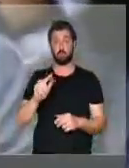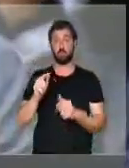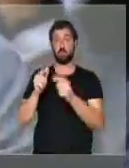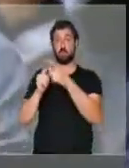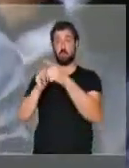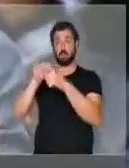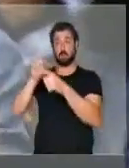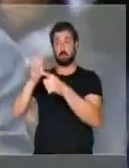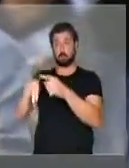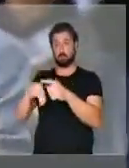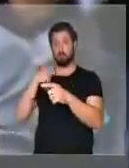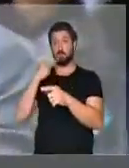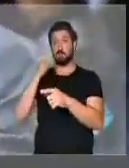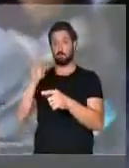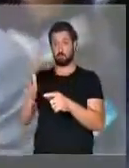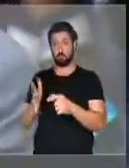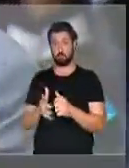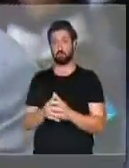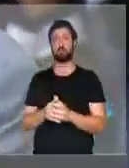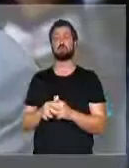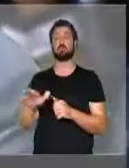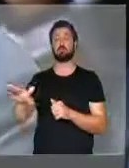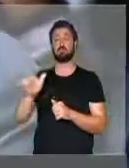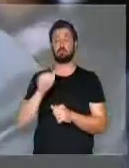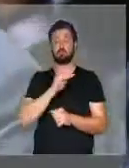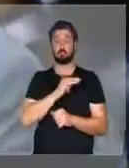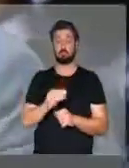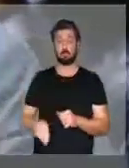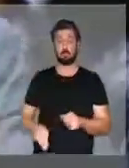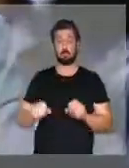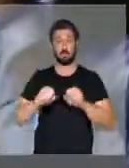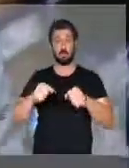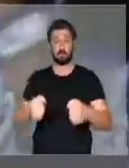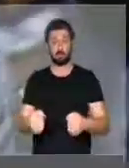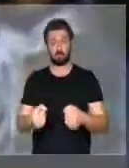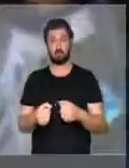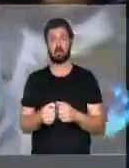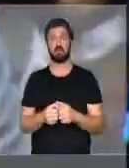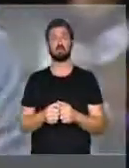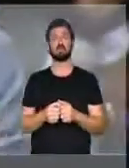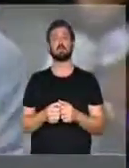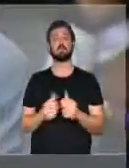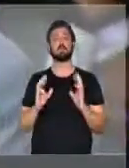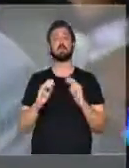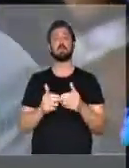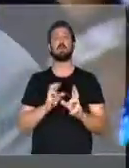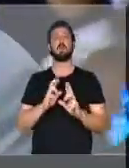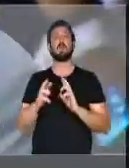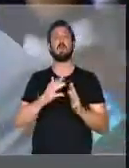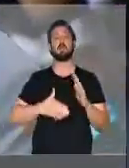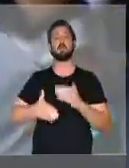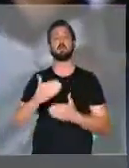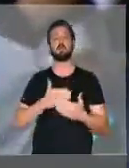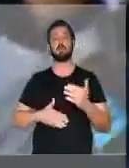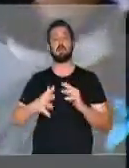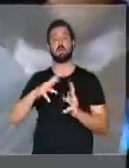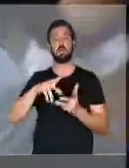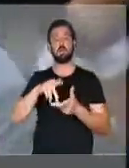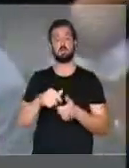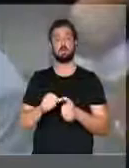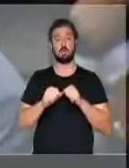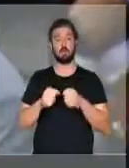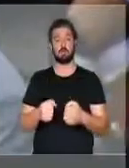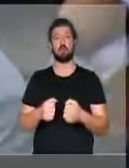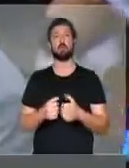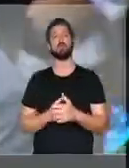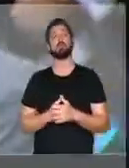deputado Ivan Valente, já faz uma convocação do ministro da Defesa na Comissão de Relações Exteriores e Defesa